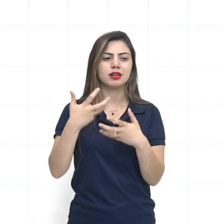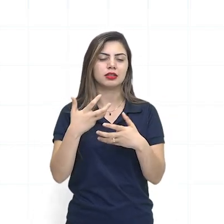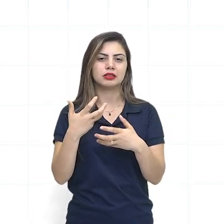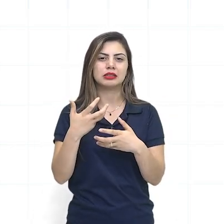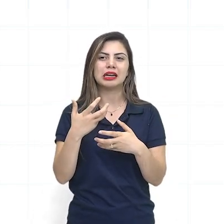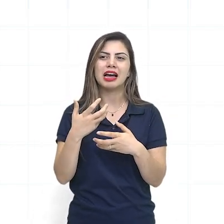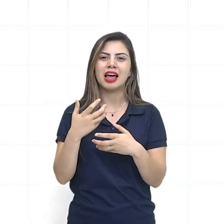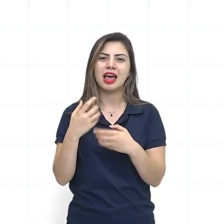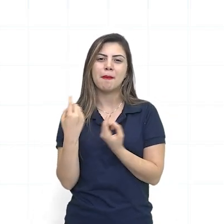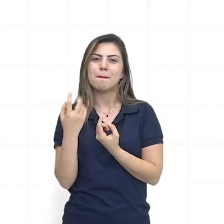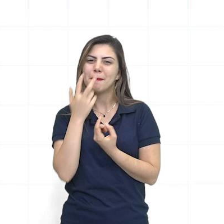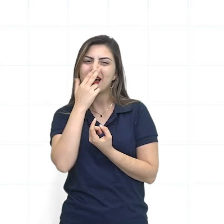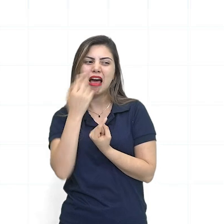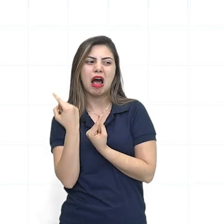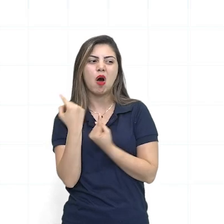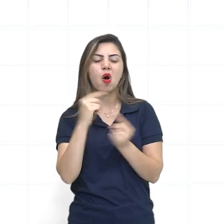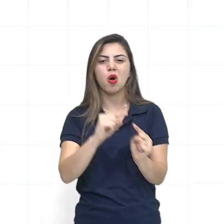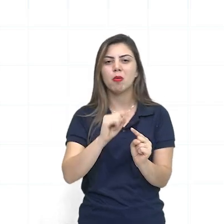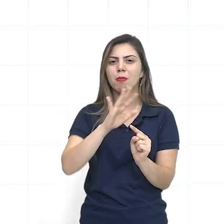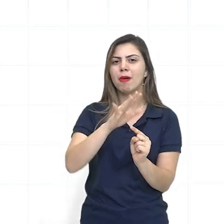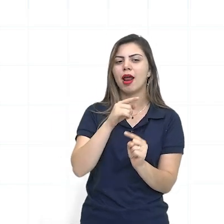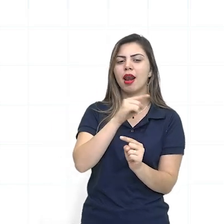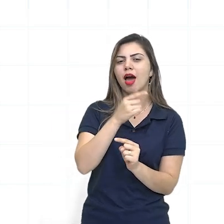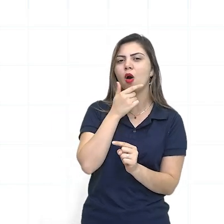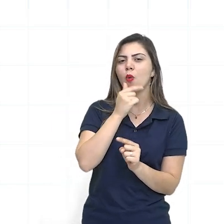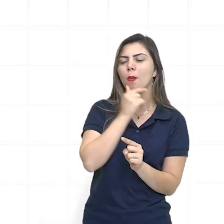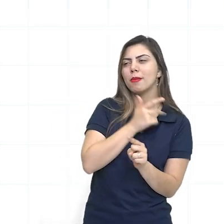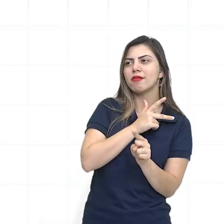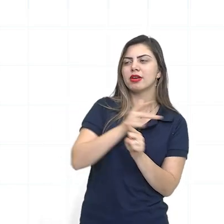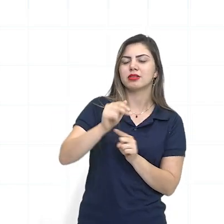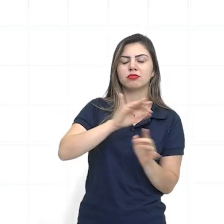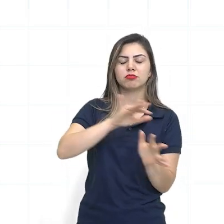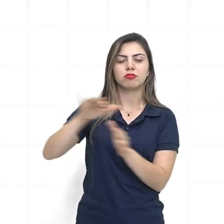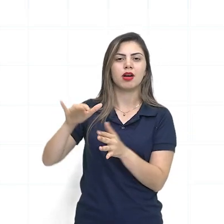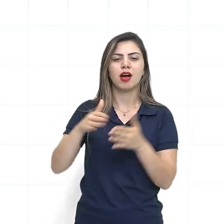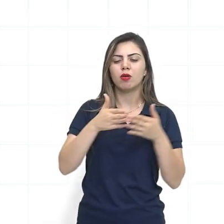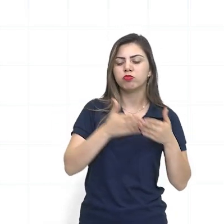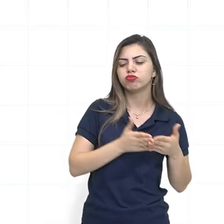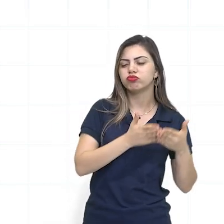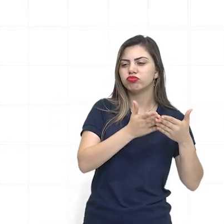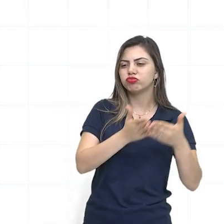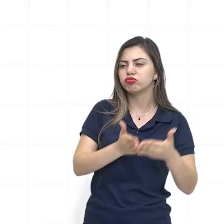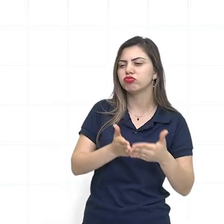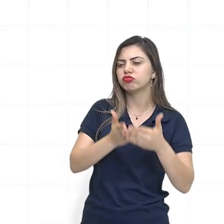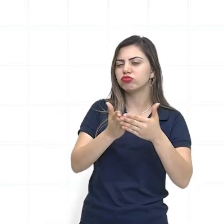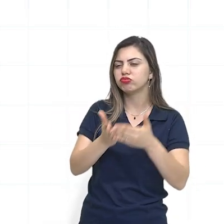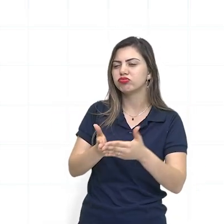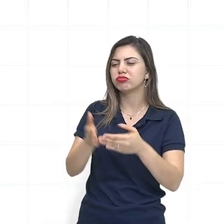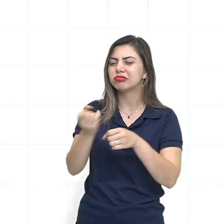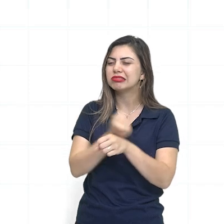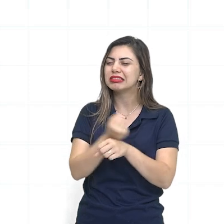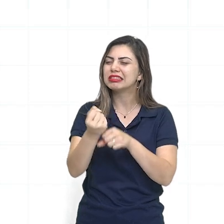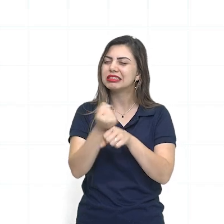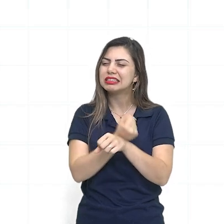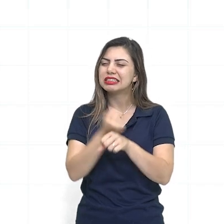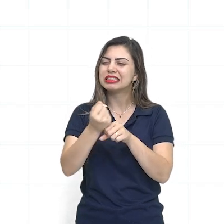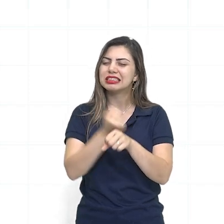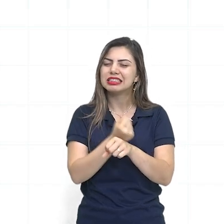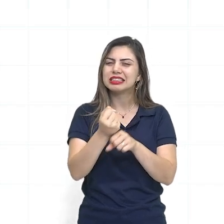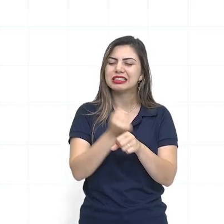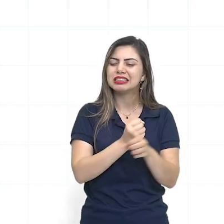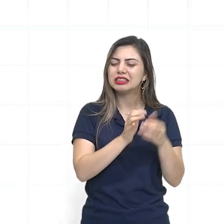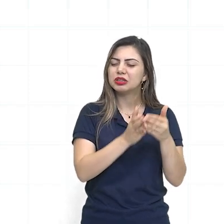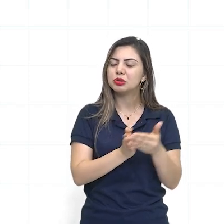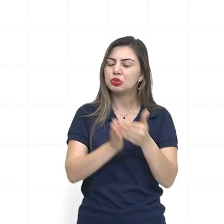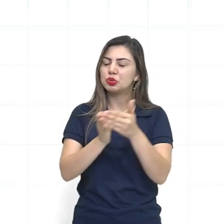anti-herói aí para ele, né? Finalmente, após muitos anos, Odisseu chegou a Ítaca, ou seja, ele passou muitos anos navegando